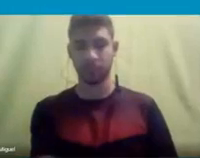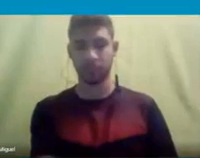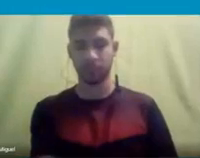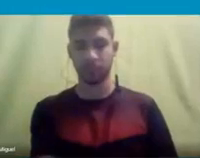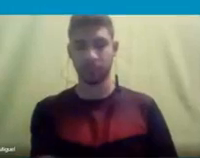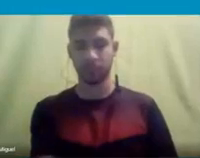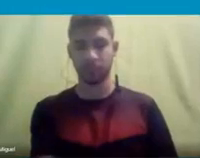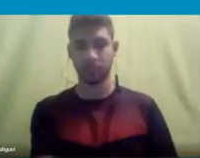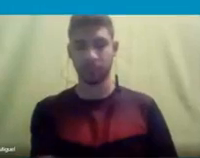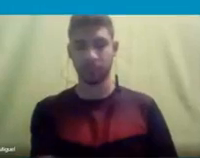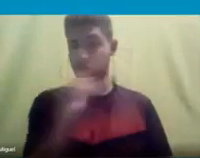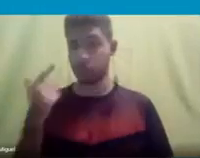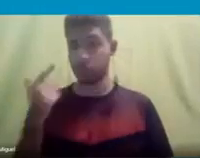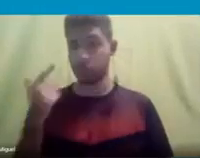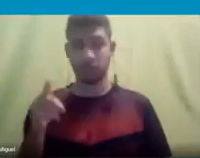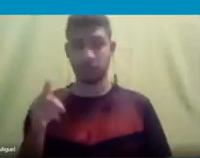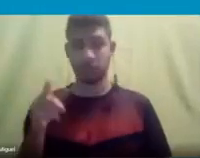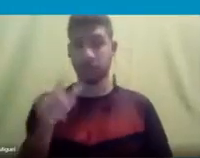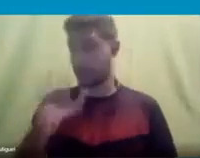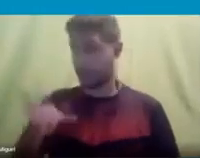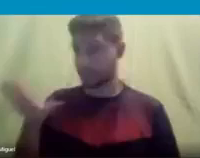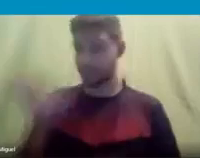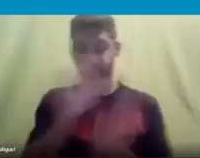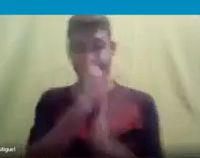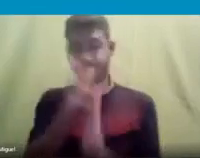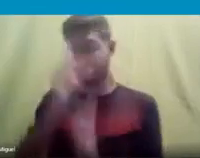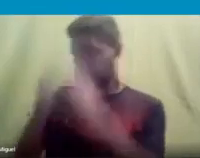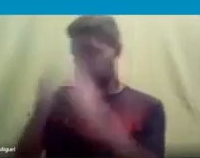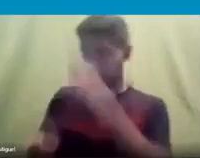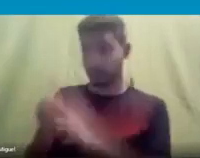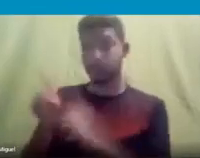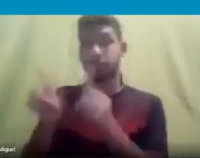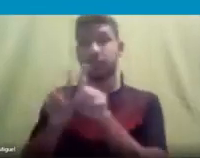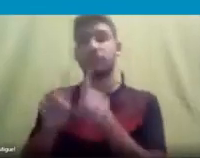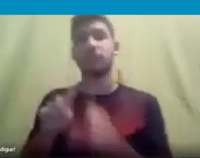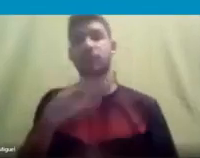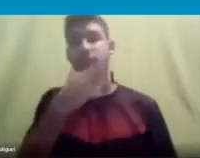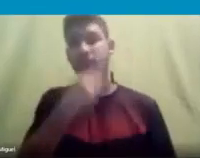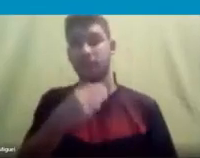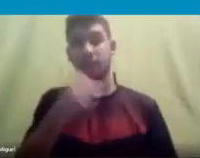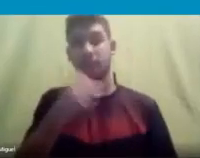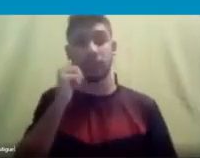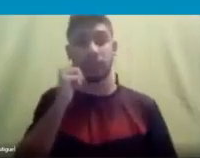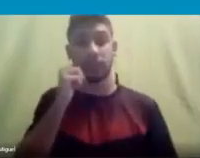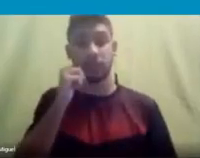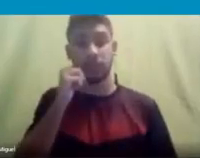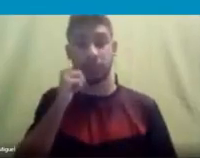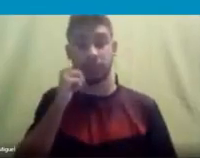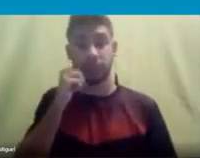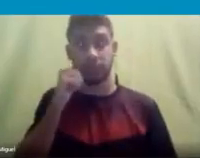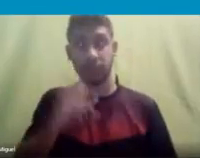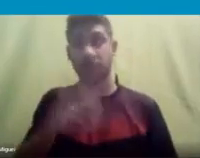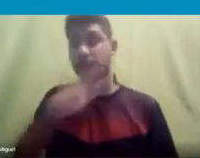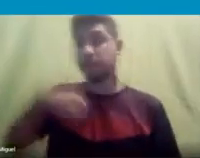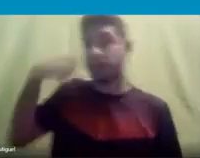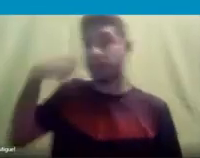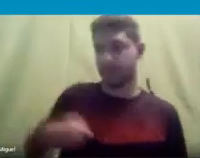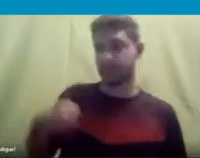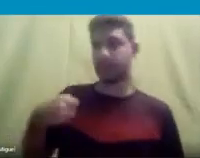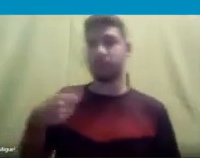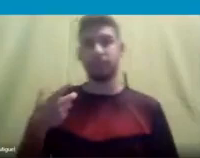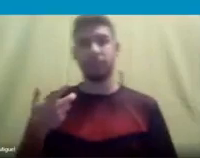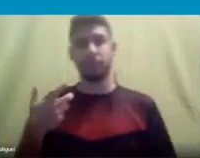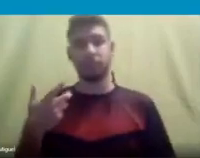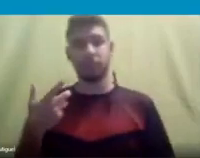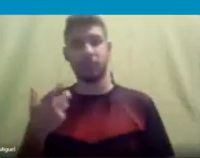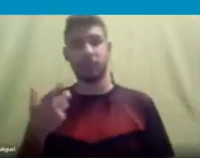não tem, a criança que sofre racismo, e a mulher no sentido do machismo. Então, junta machismo com racismo, né,